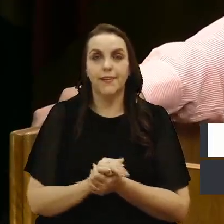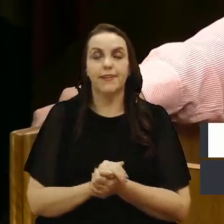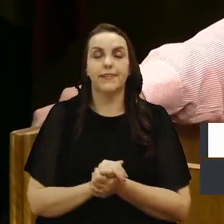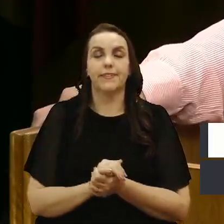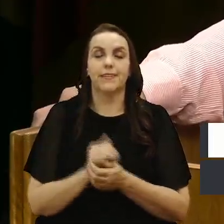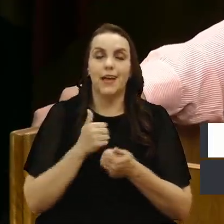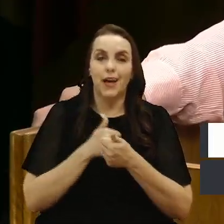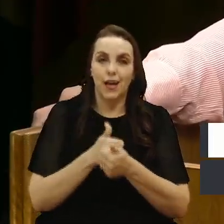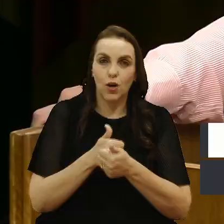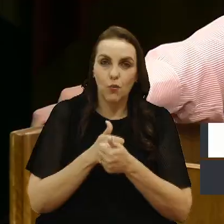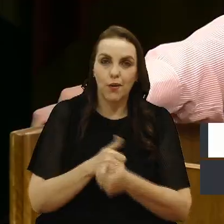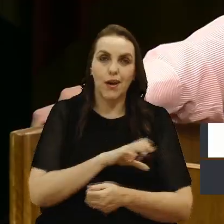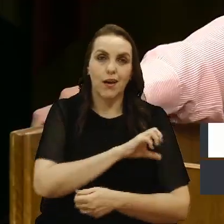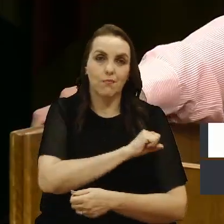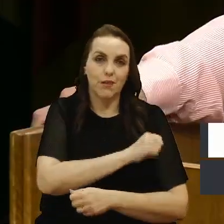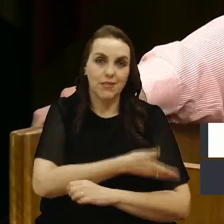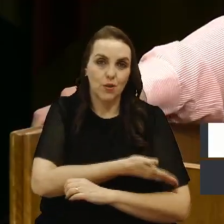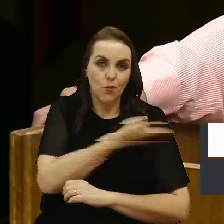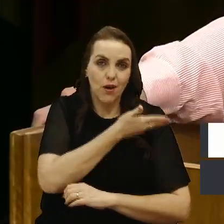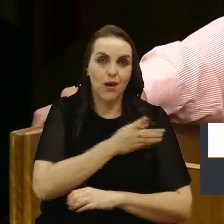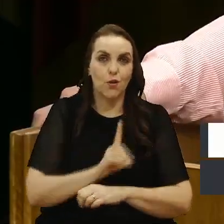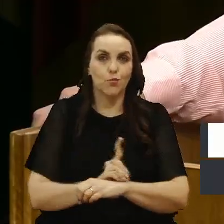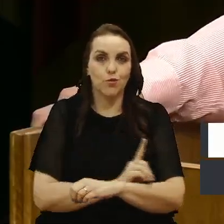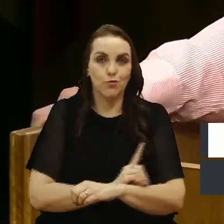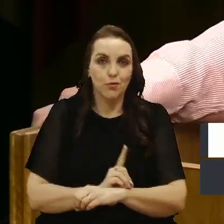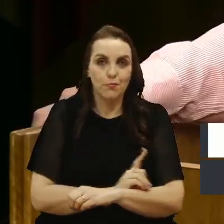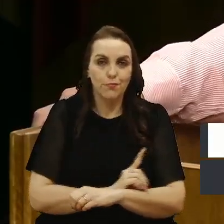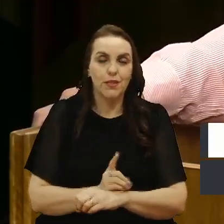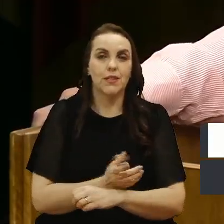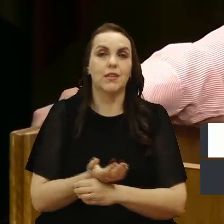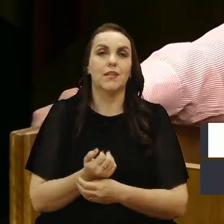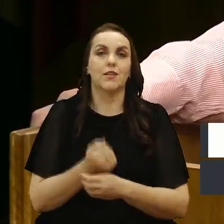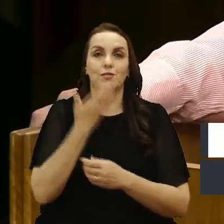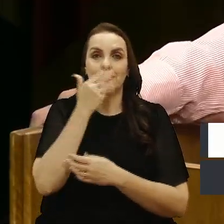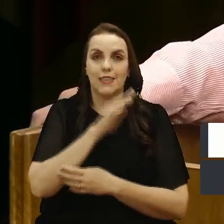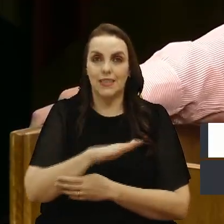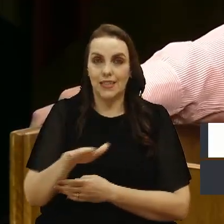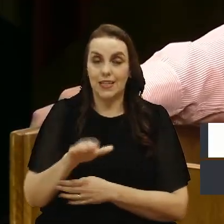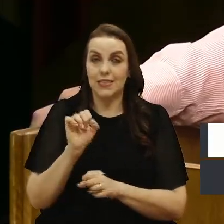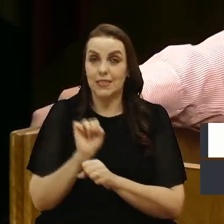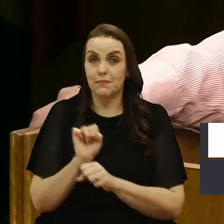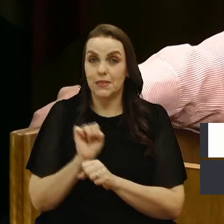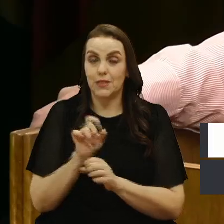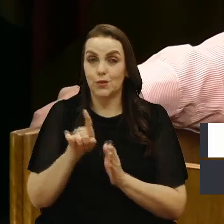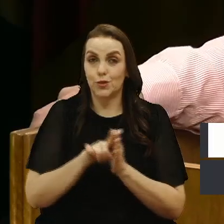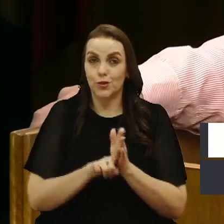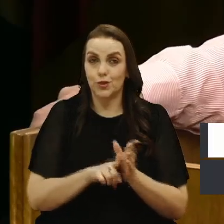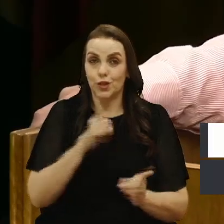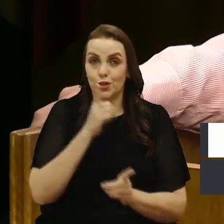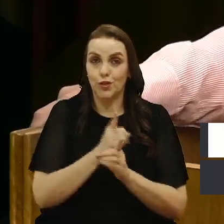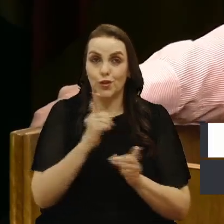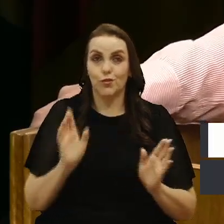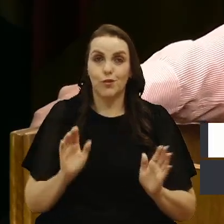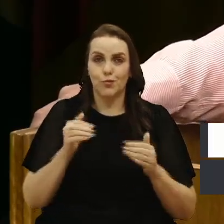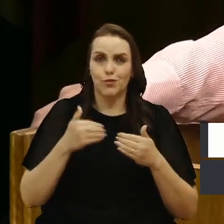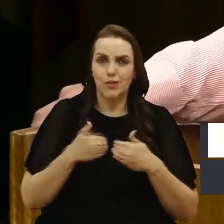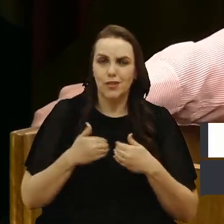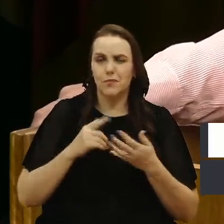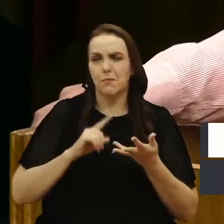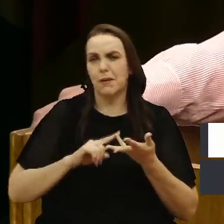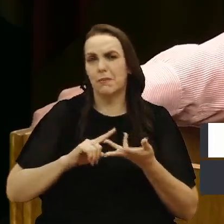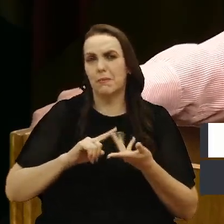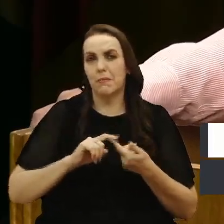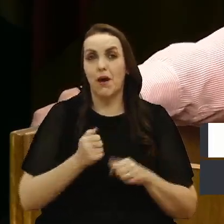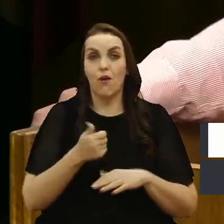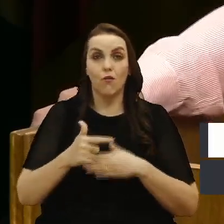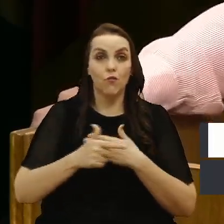acompanhar os hipertensos, os diabéticos, as crianças que estão aguardando o diagnóstico de autismo, enfim, uma função